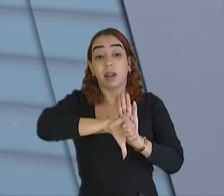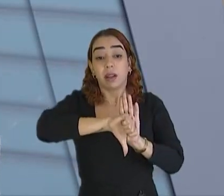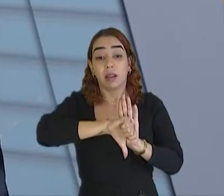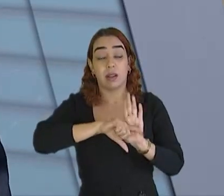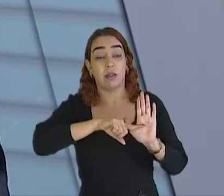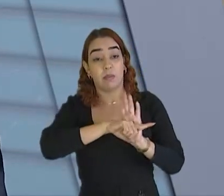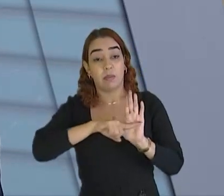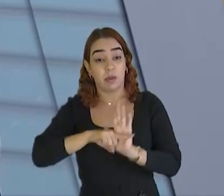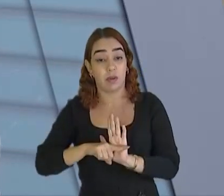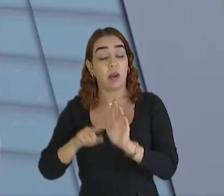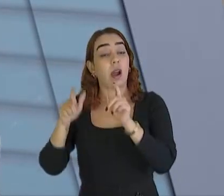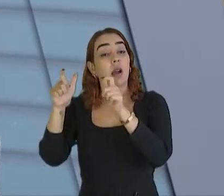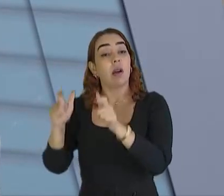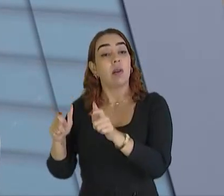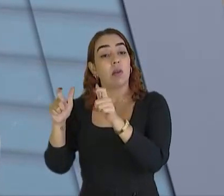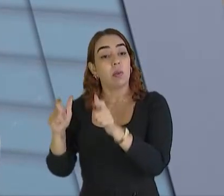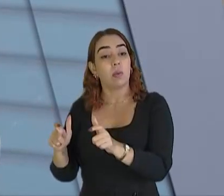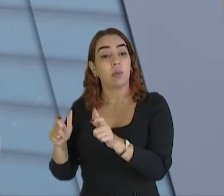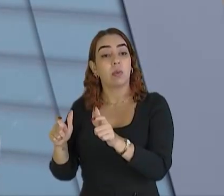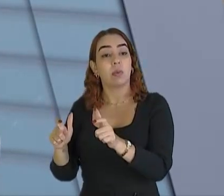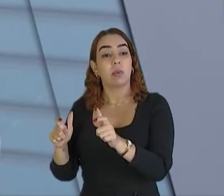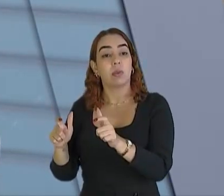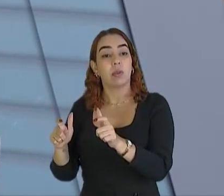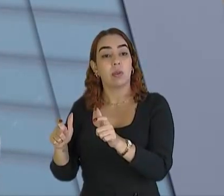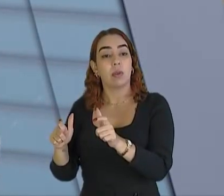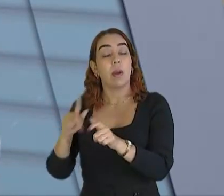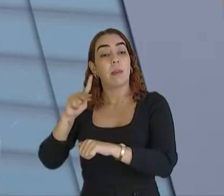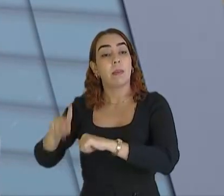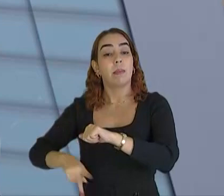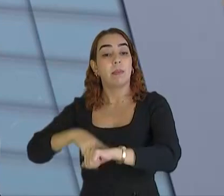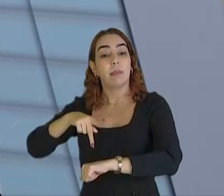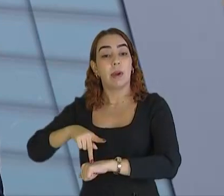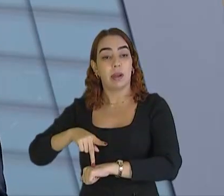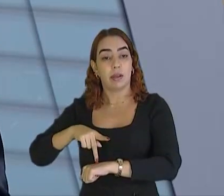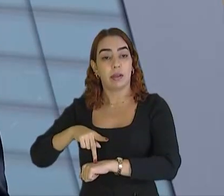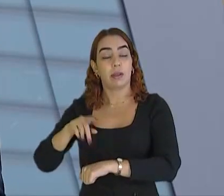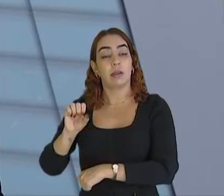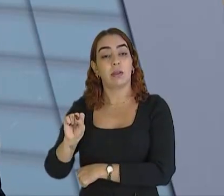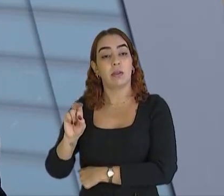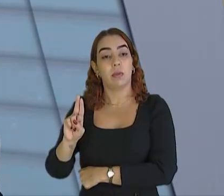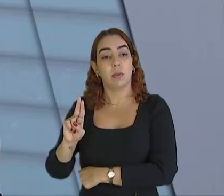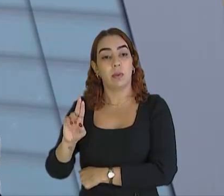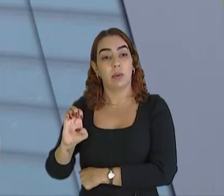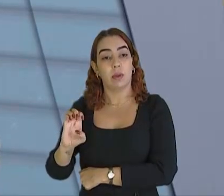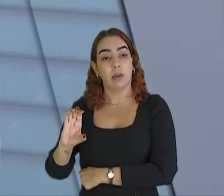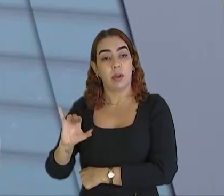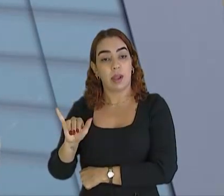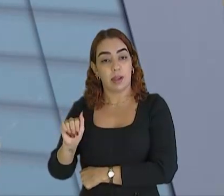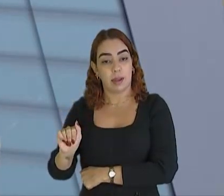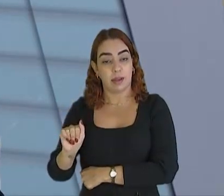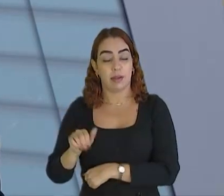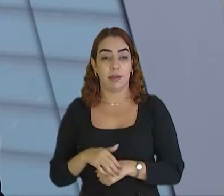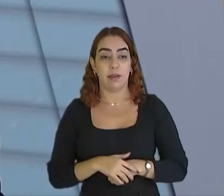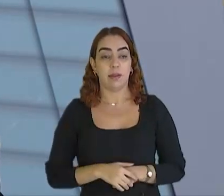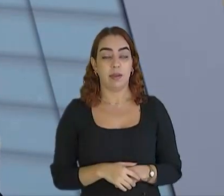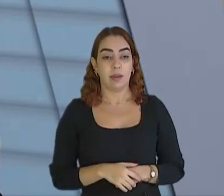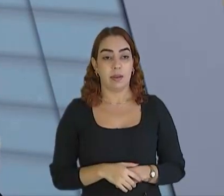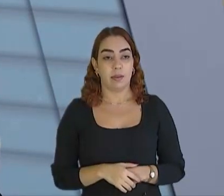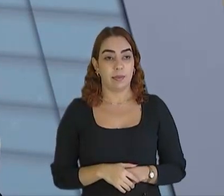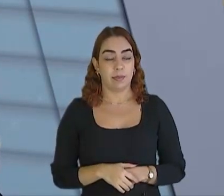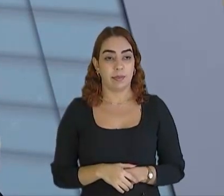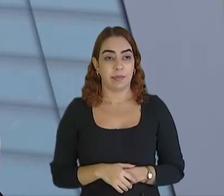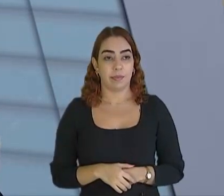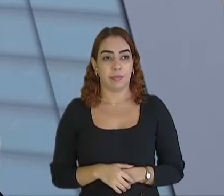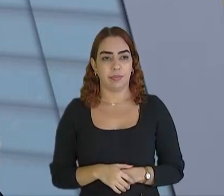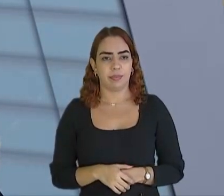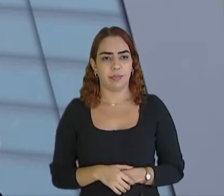em Estocolmo, capital da Suécia. O deputado, inclusive, hoje, agora há pouco,